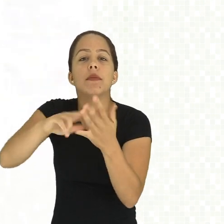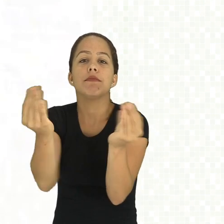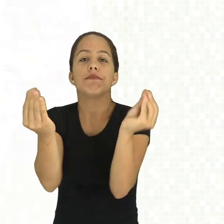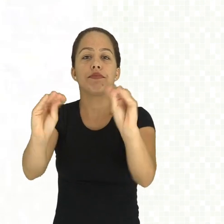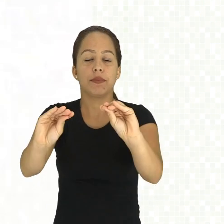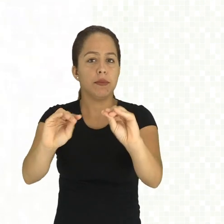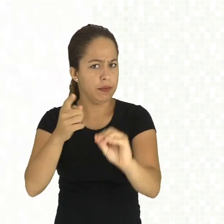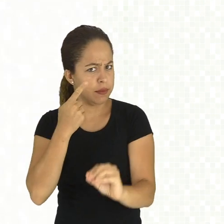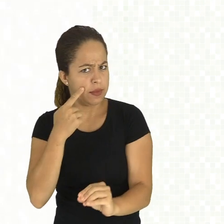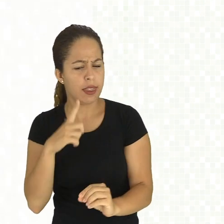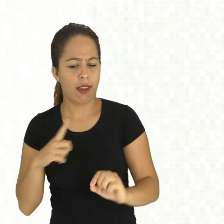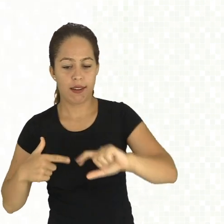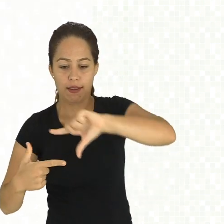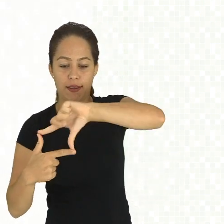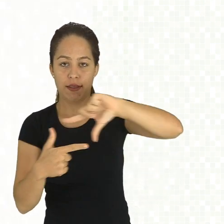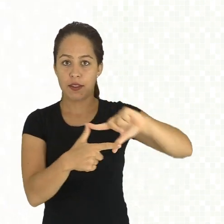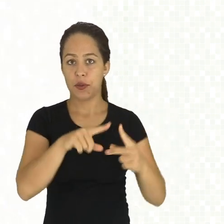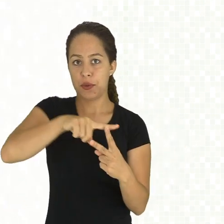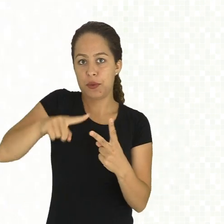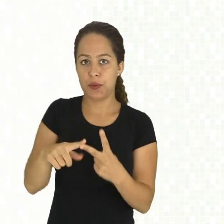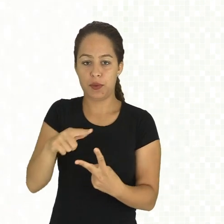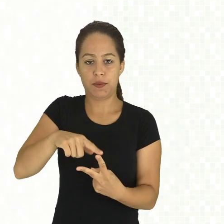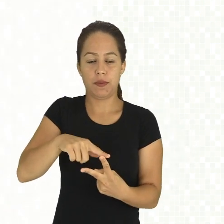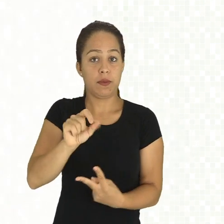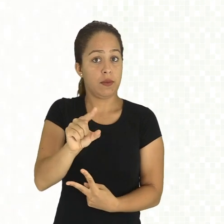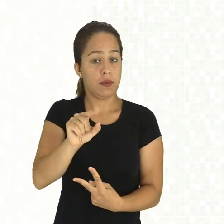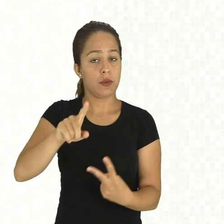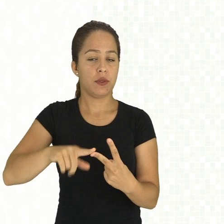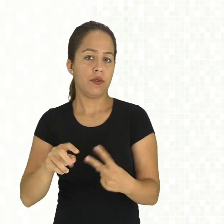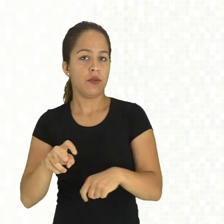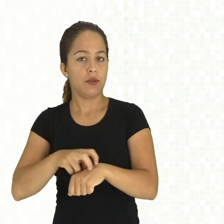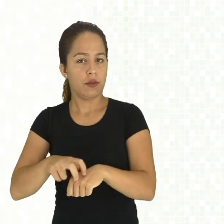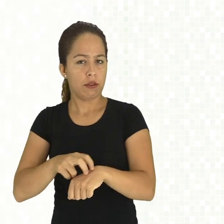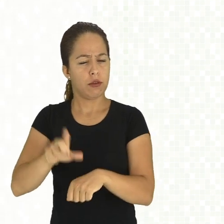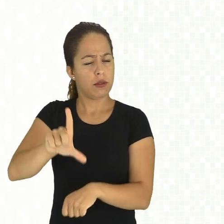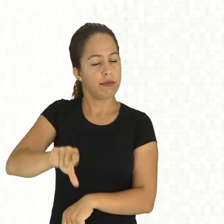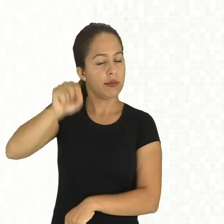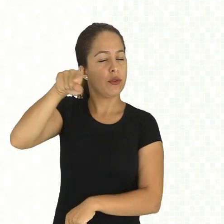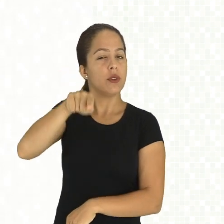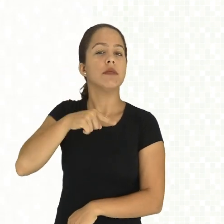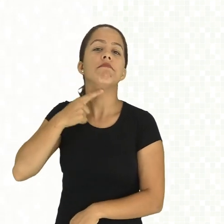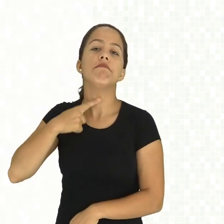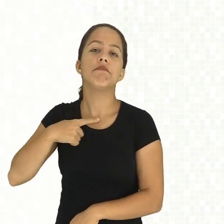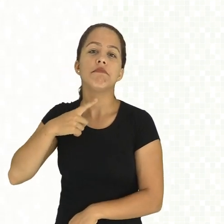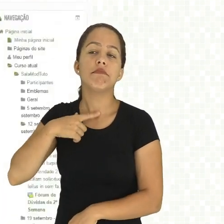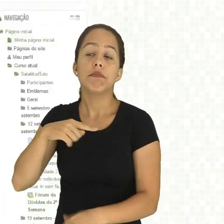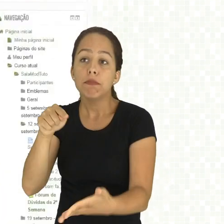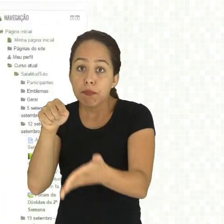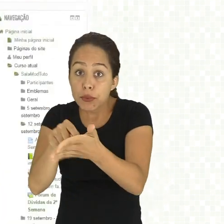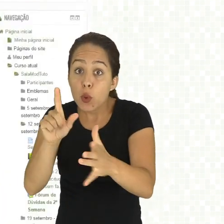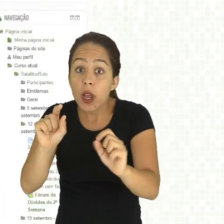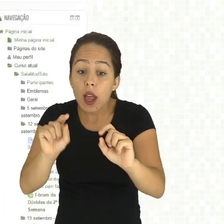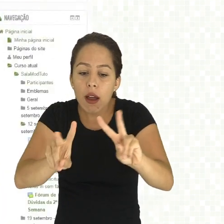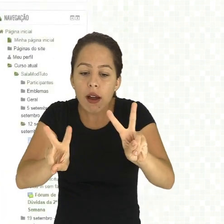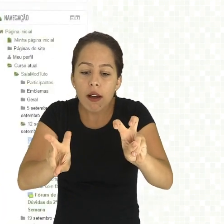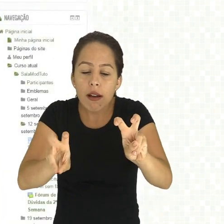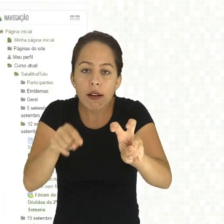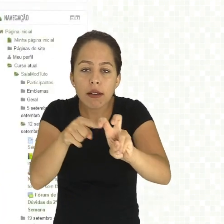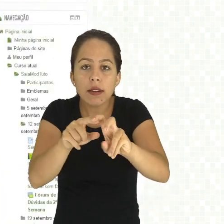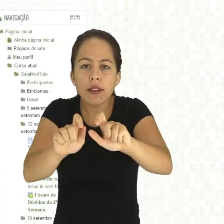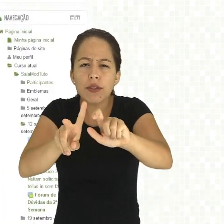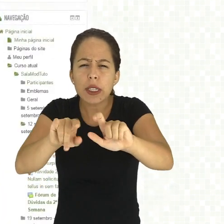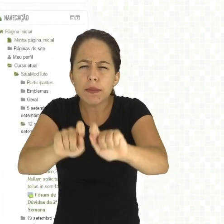ícone com dois balões um azul eo verde então selecione o fórum que você deseja clique no título vai